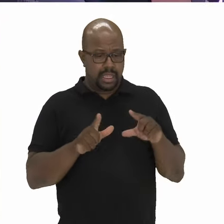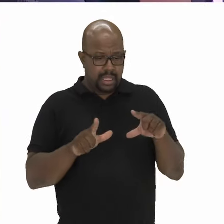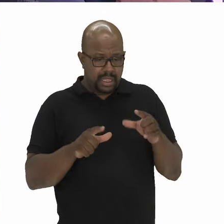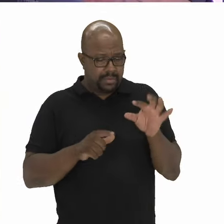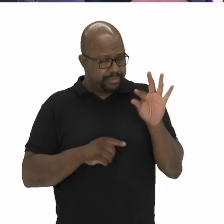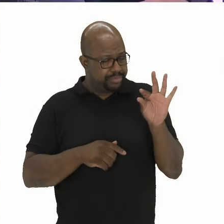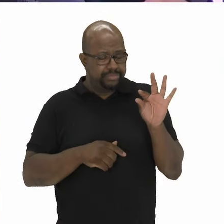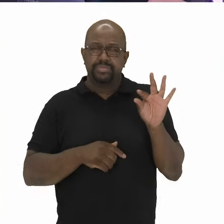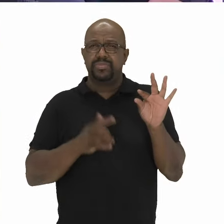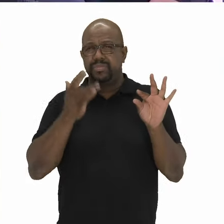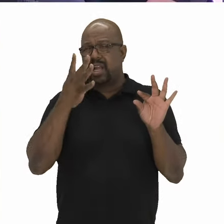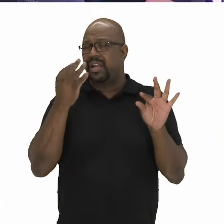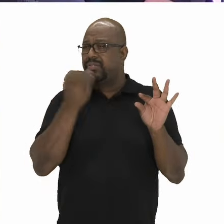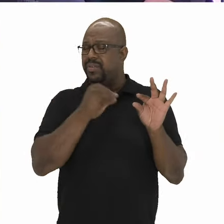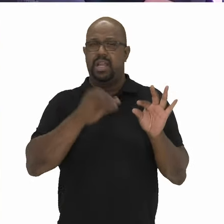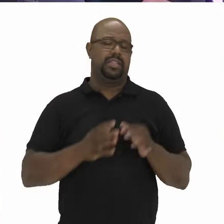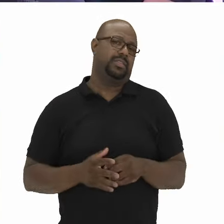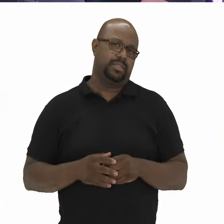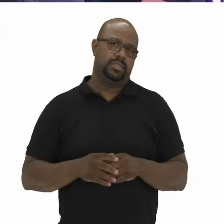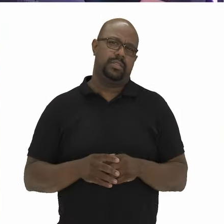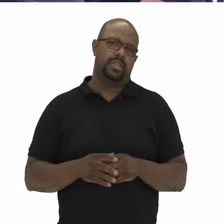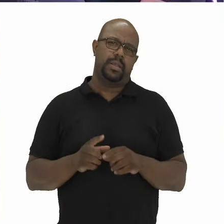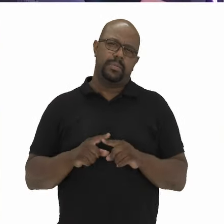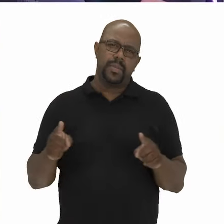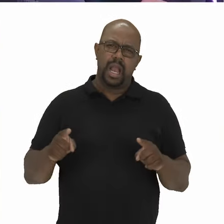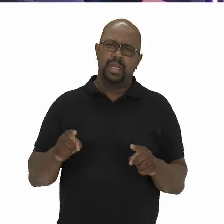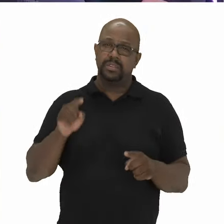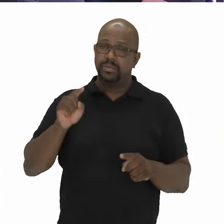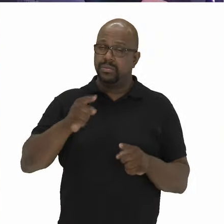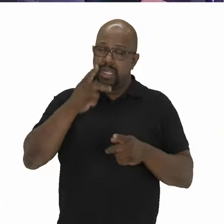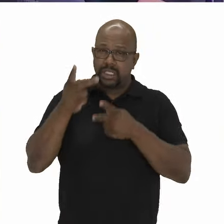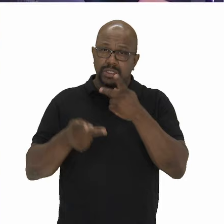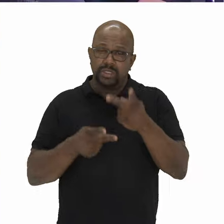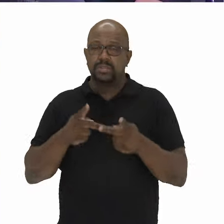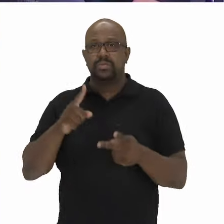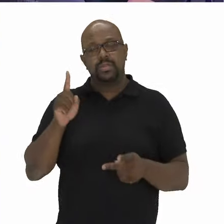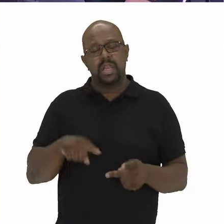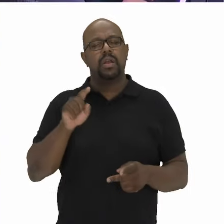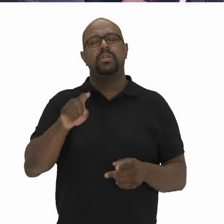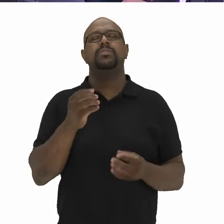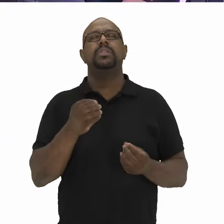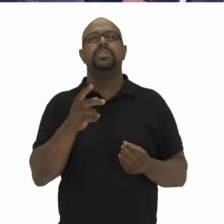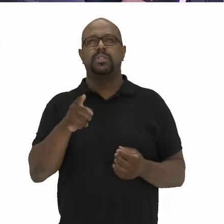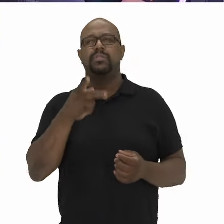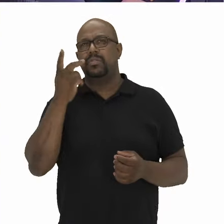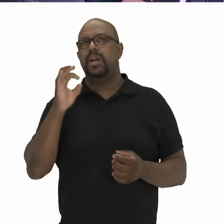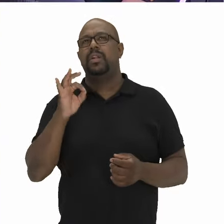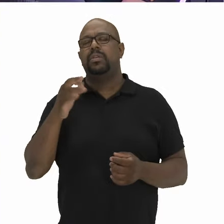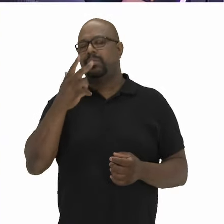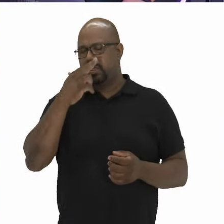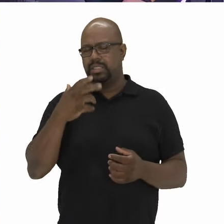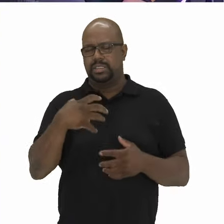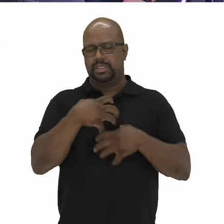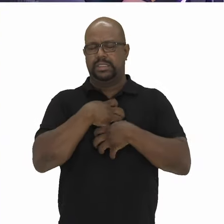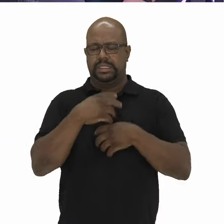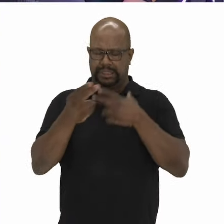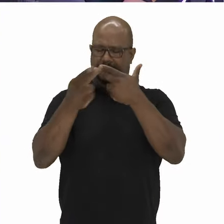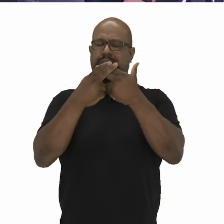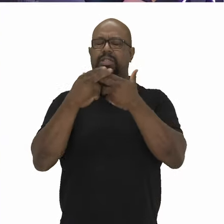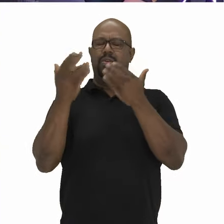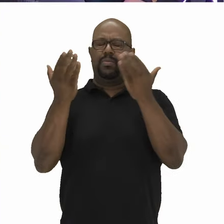desse tamanho pessoa tem que ler mas isso do que é dito é uma coisa como você falou que te